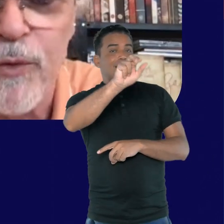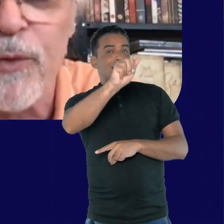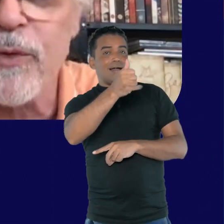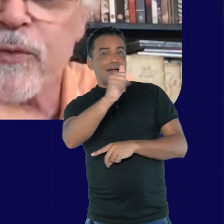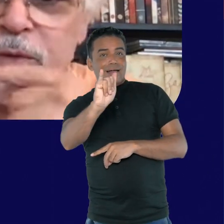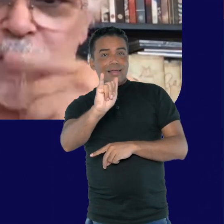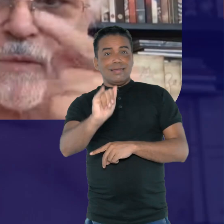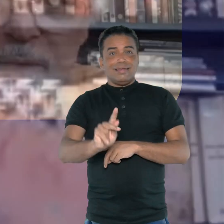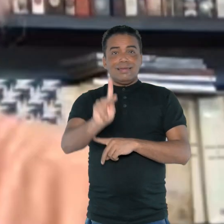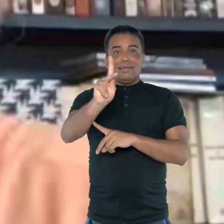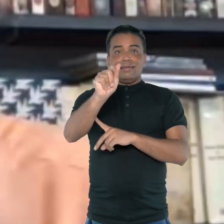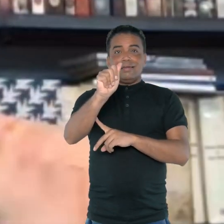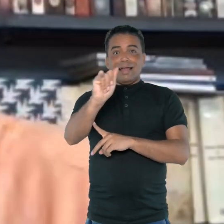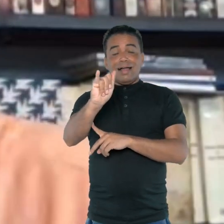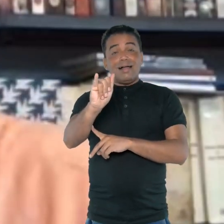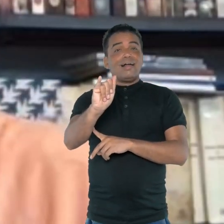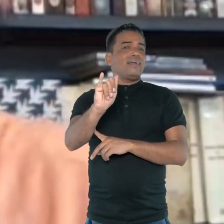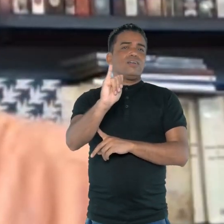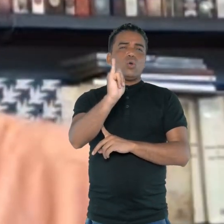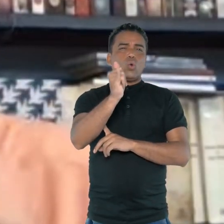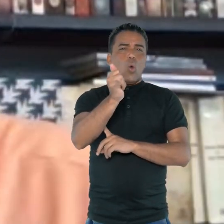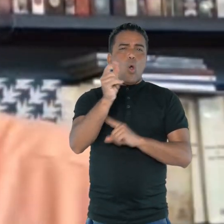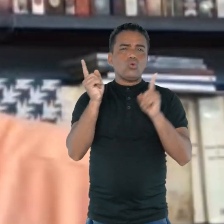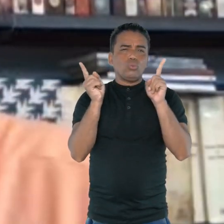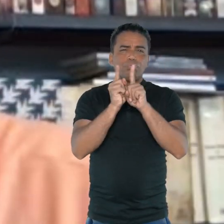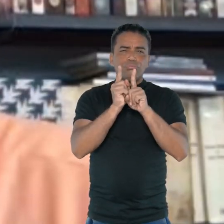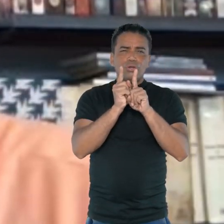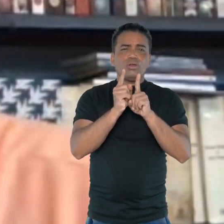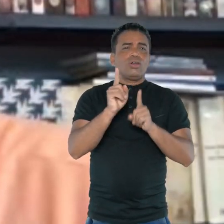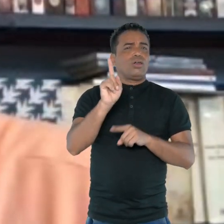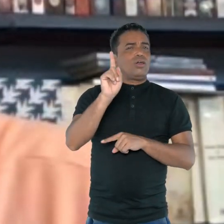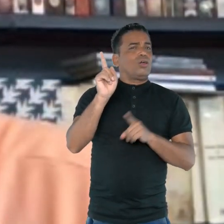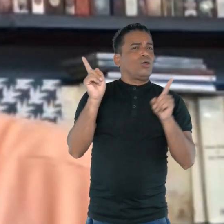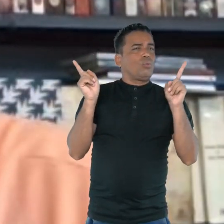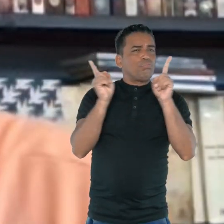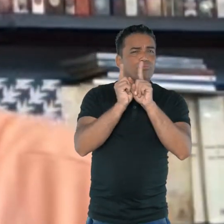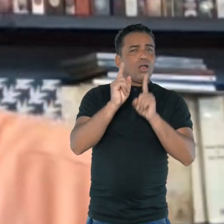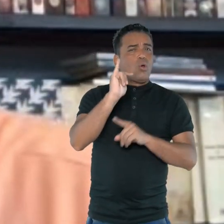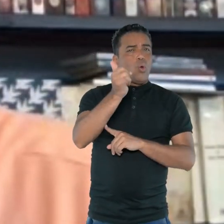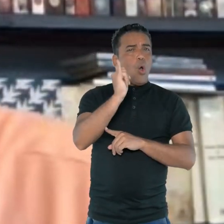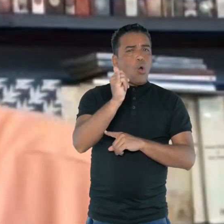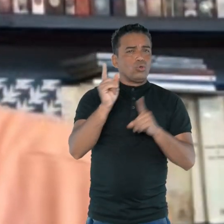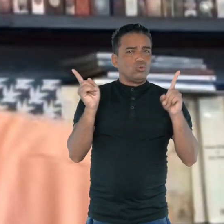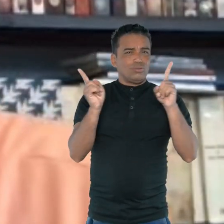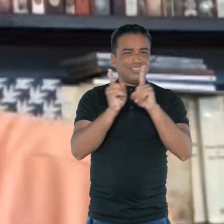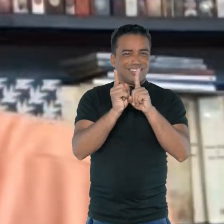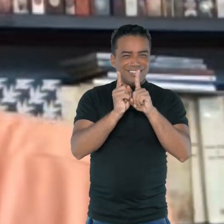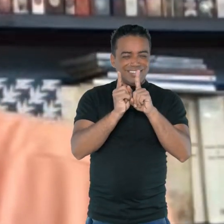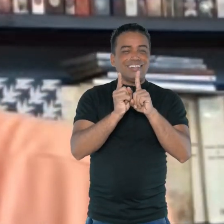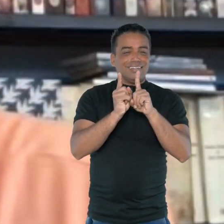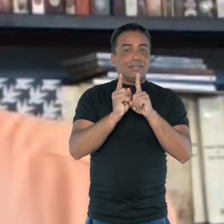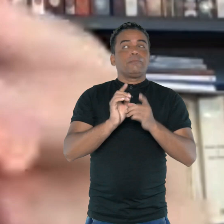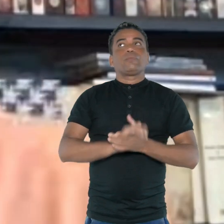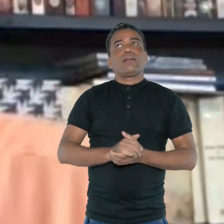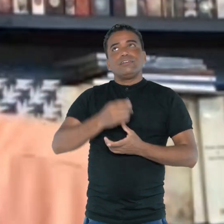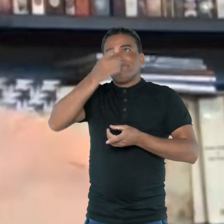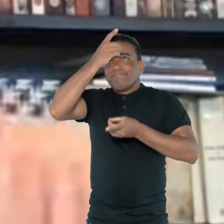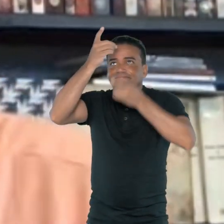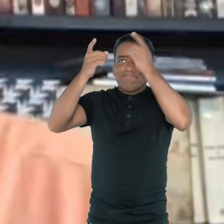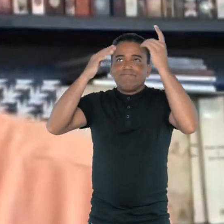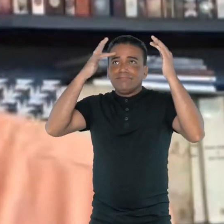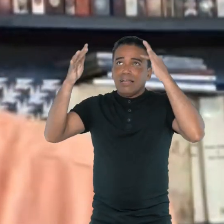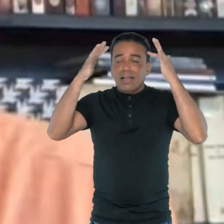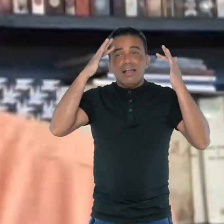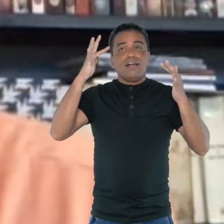de microconto, e eu ia, a primeira metade da viagem, normalmente, eu ia criando mentalmente, arrumando